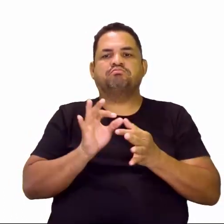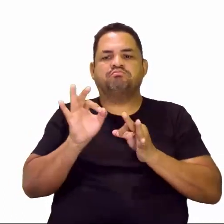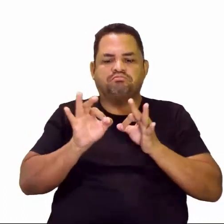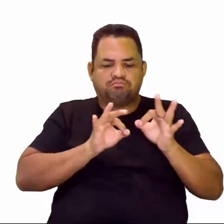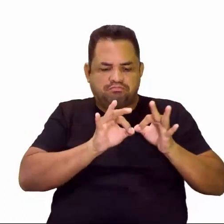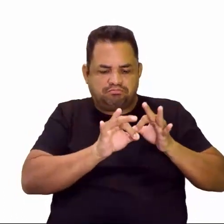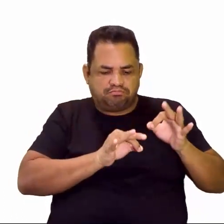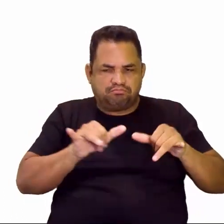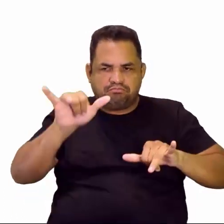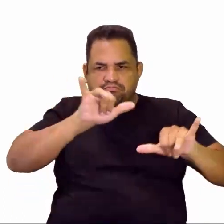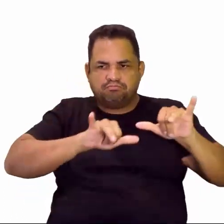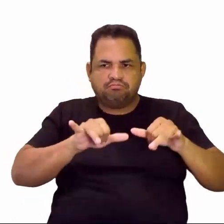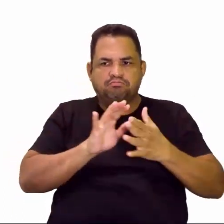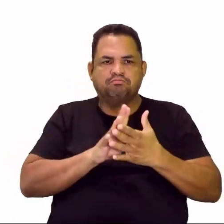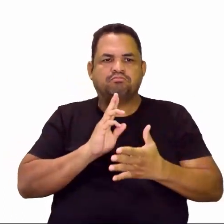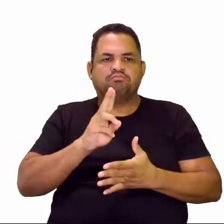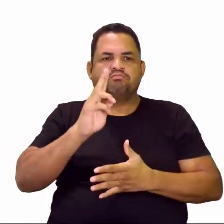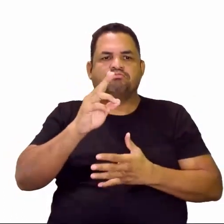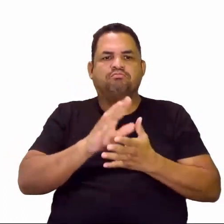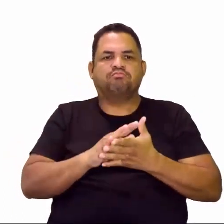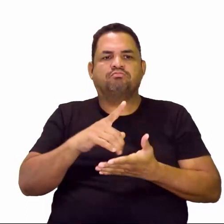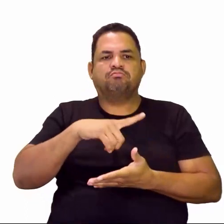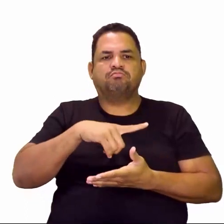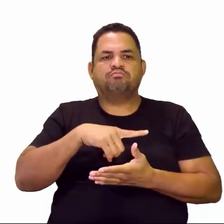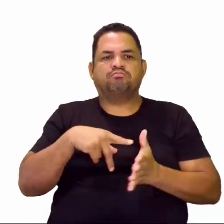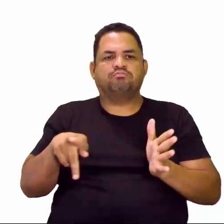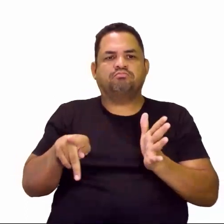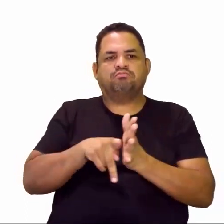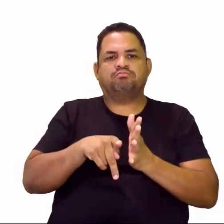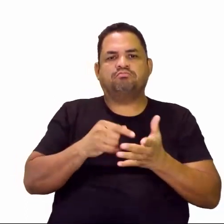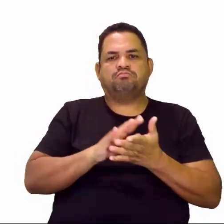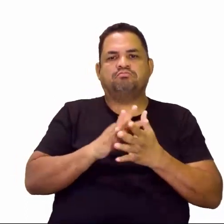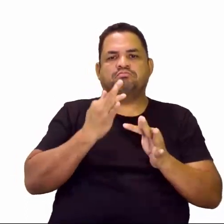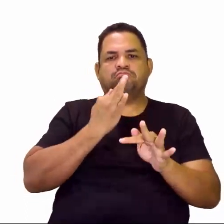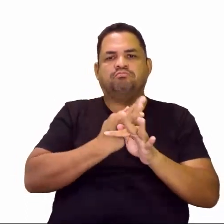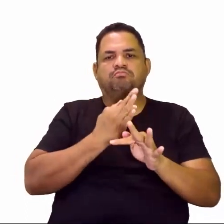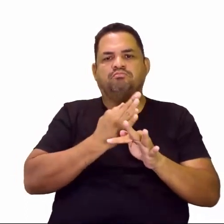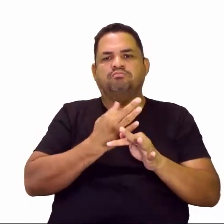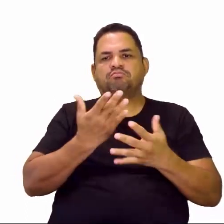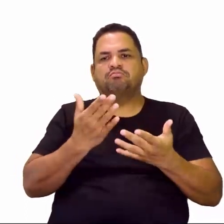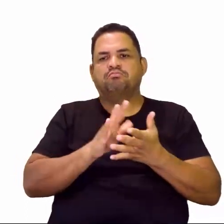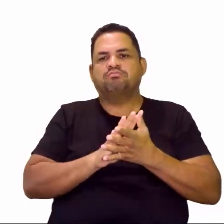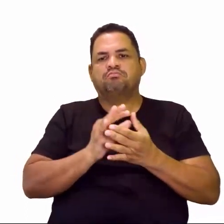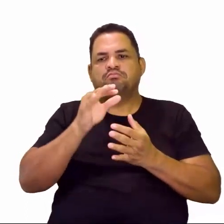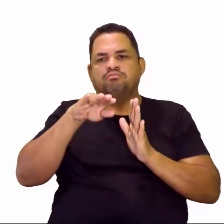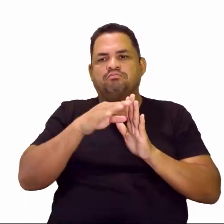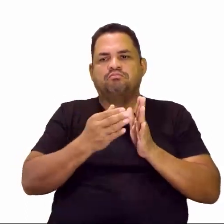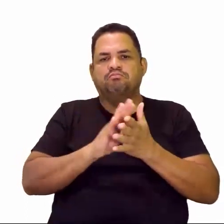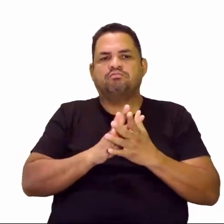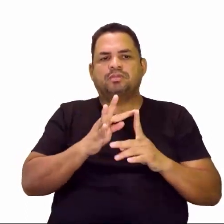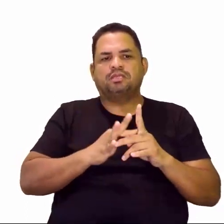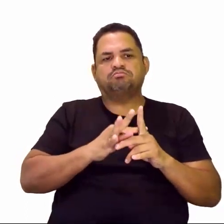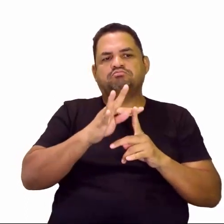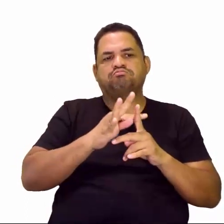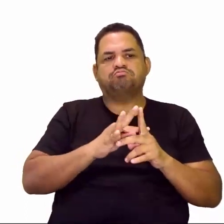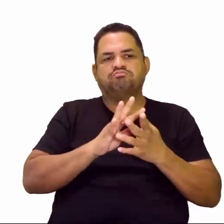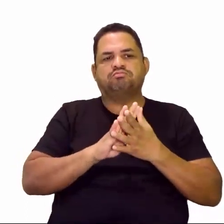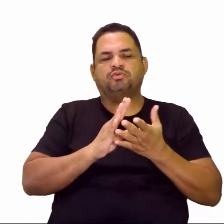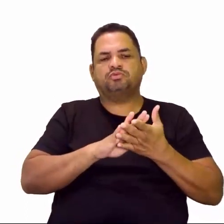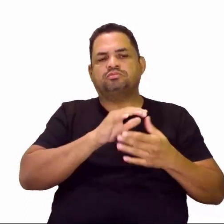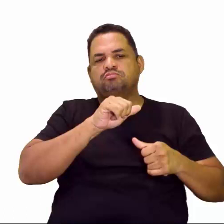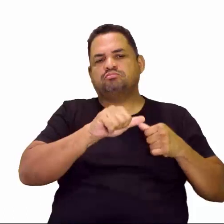materiais com composição química constante e que possuem suas propriedades físicas bem definidas, tais como os pontos de fusão e